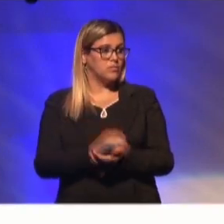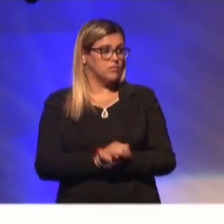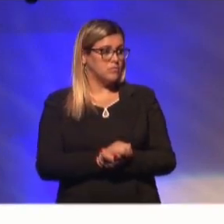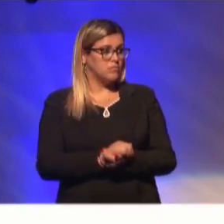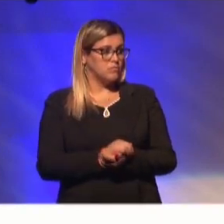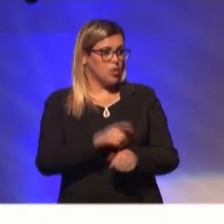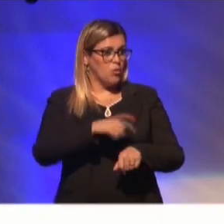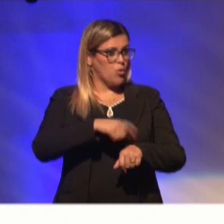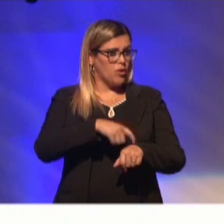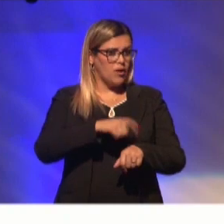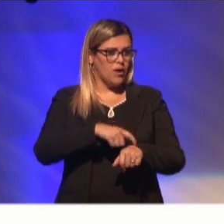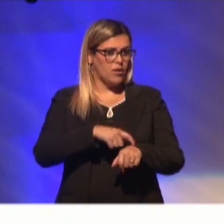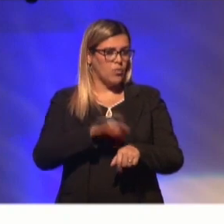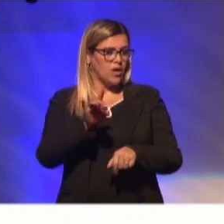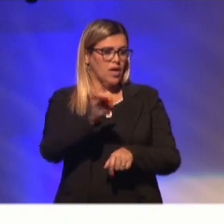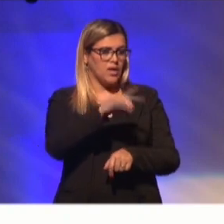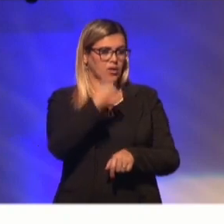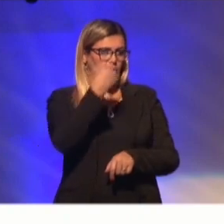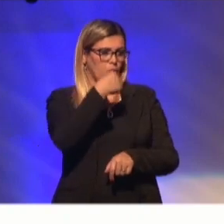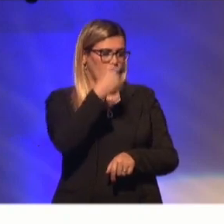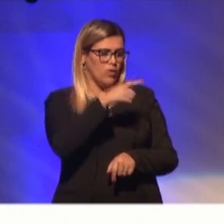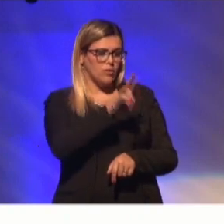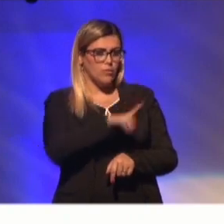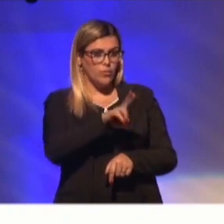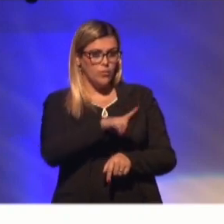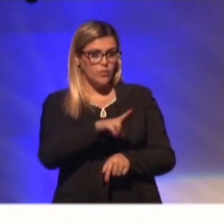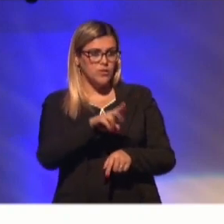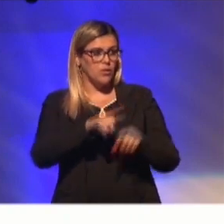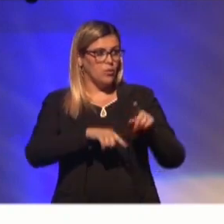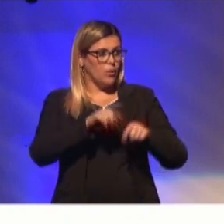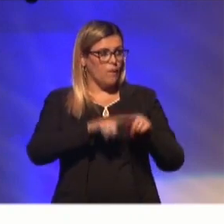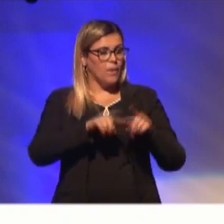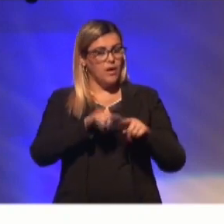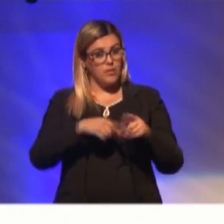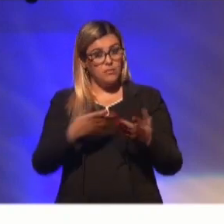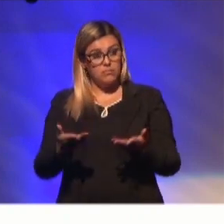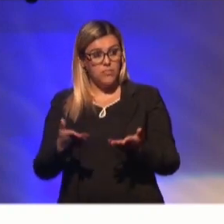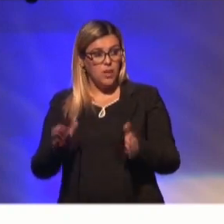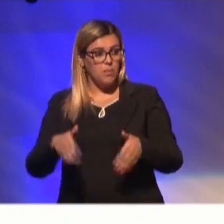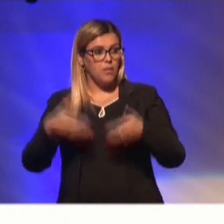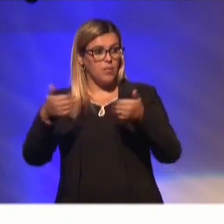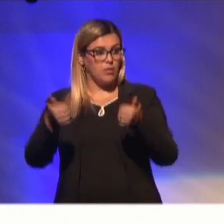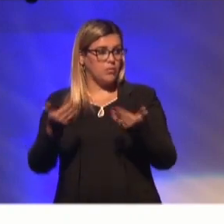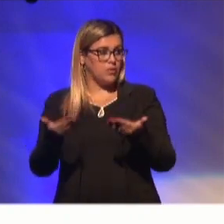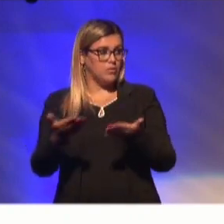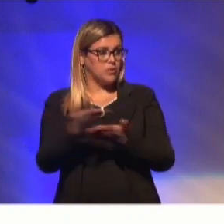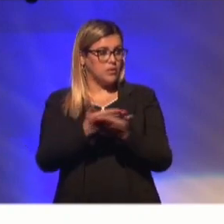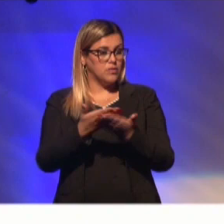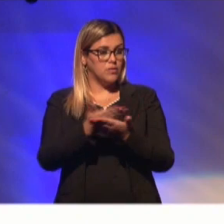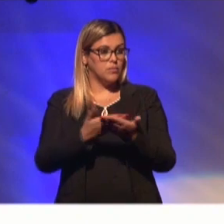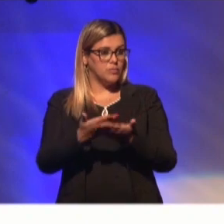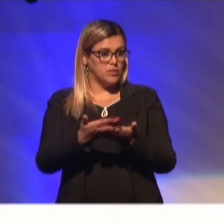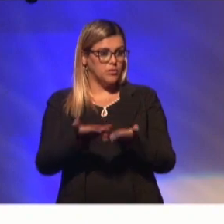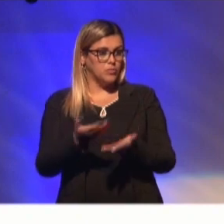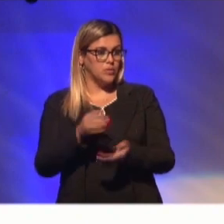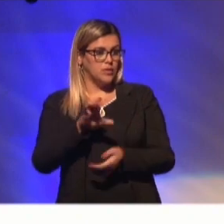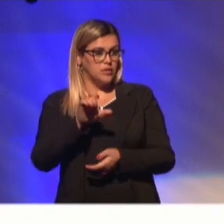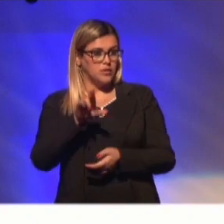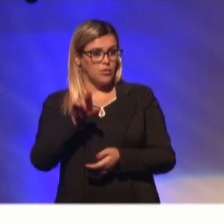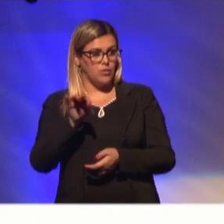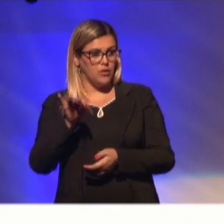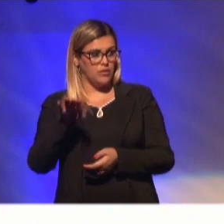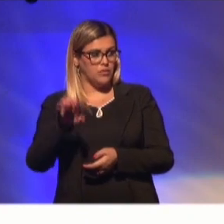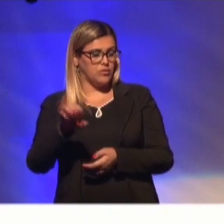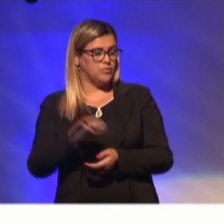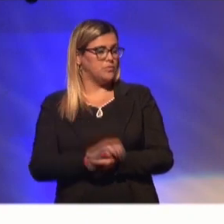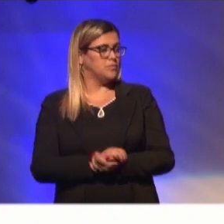por horários, cada um utilizando um horário para haver uma melhor relação custo-benefício e fazer o tratamento da